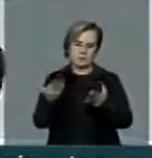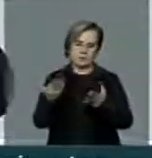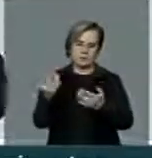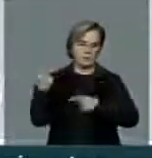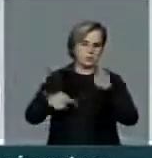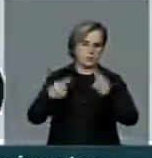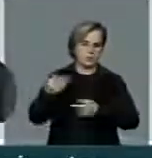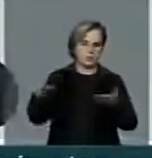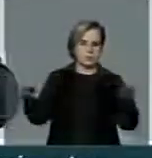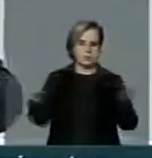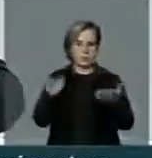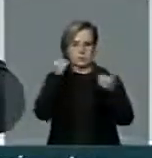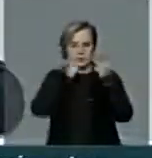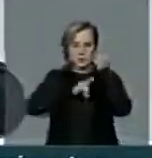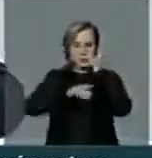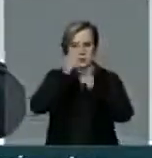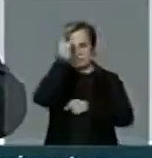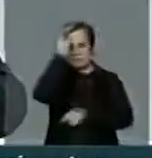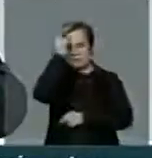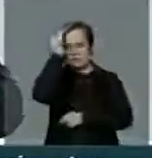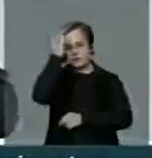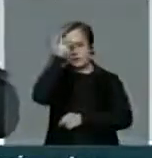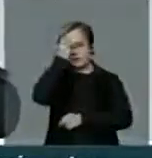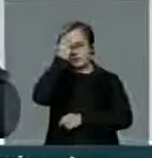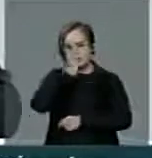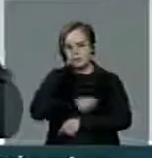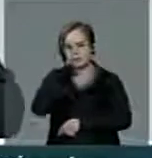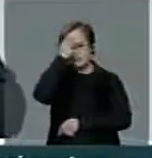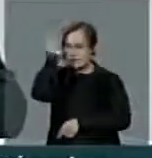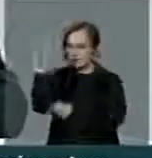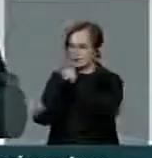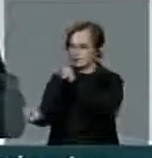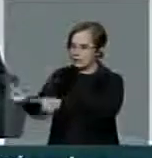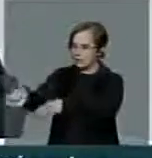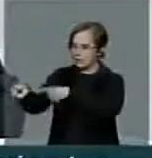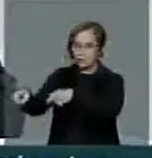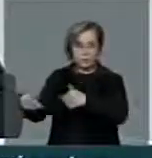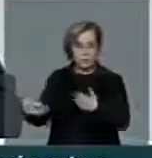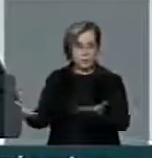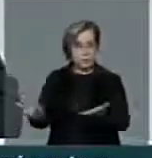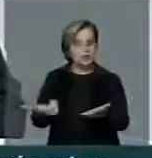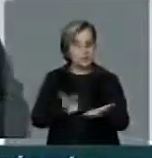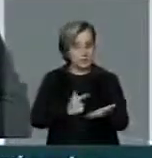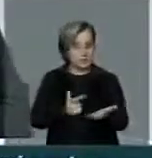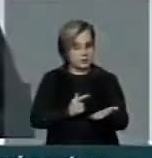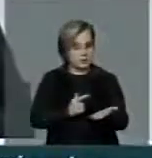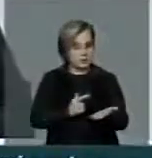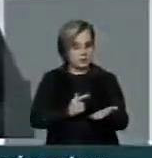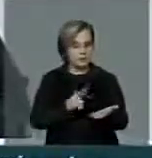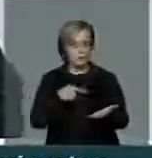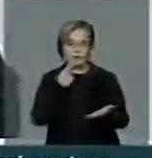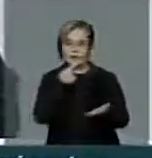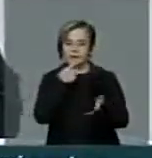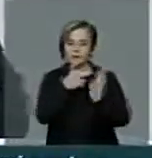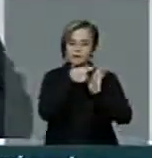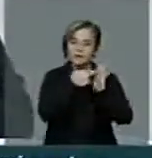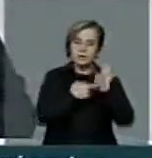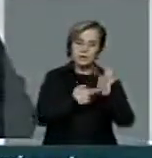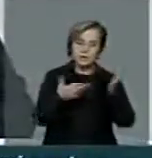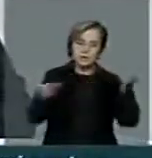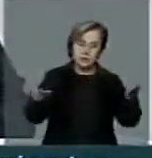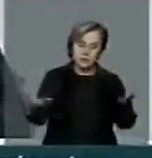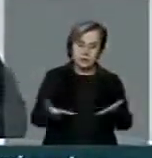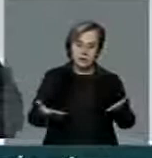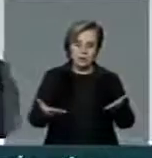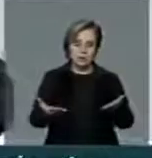colocado para facilitar a vida do construtor. É o que tem. Não, é o que tem. Nós estamos falando de regularização, não do futuro, estamos falando do